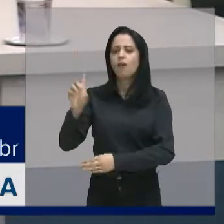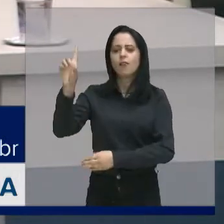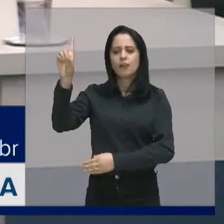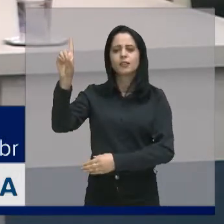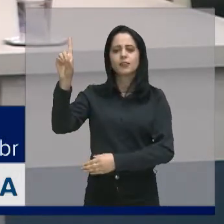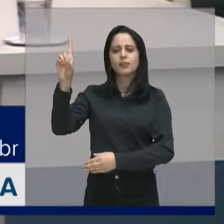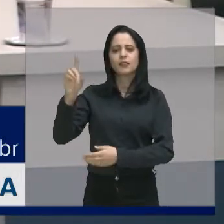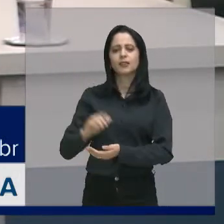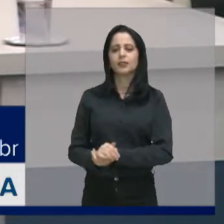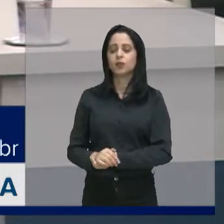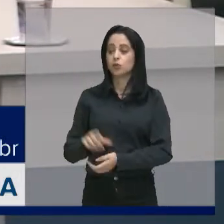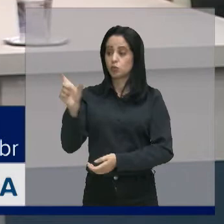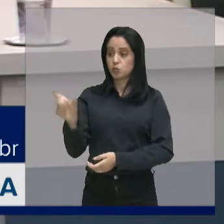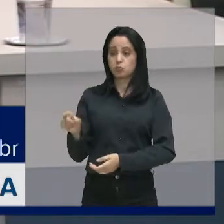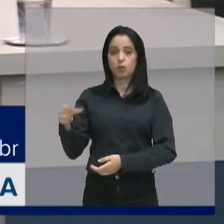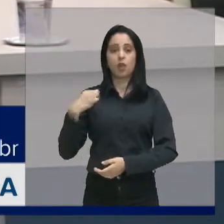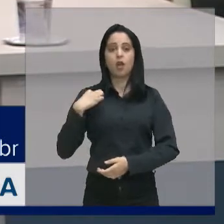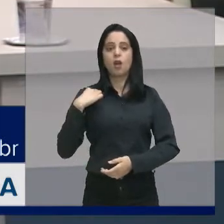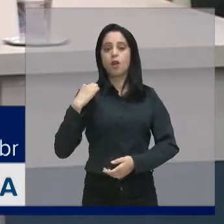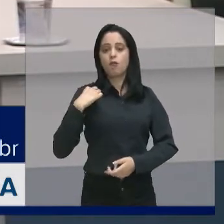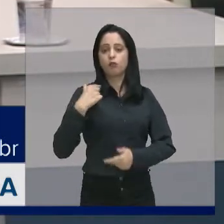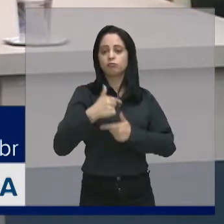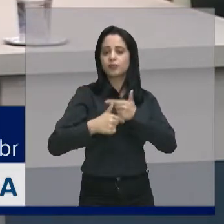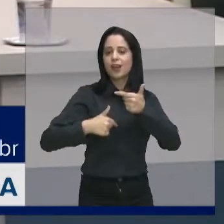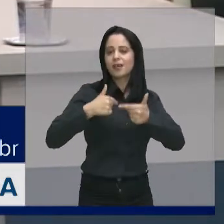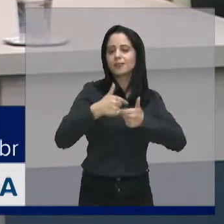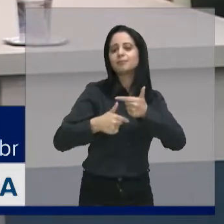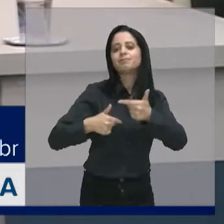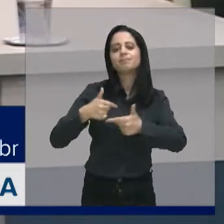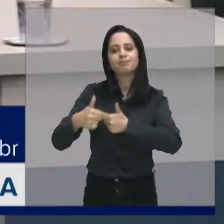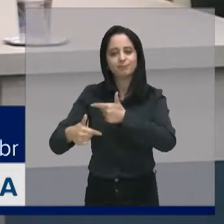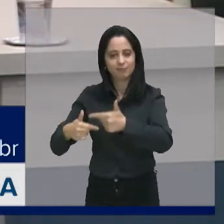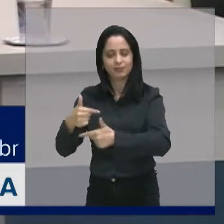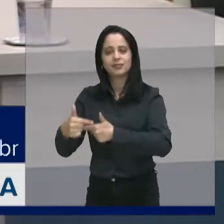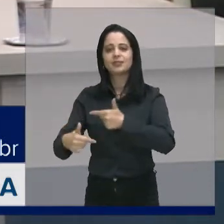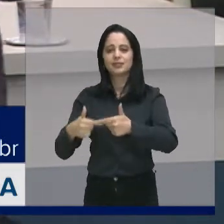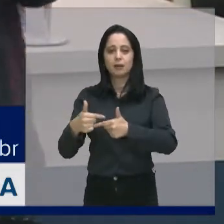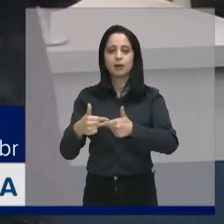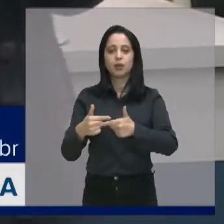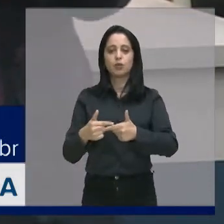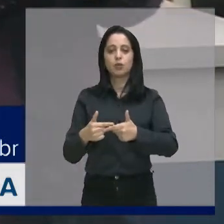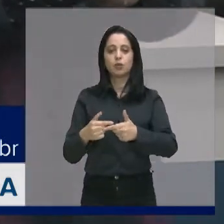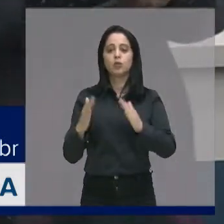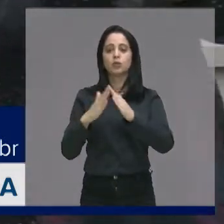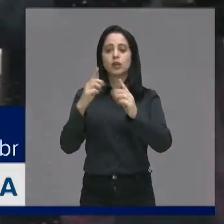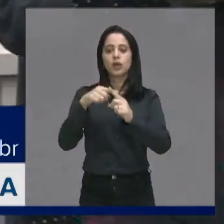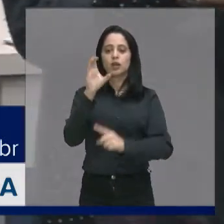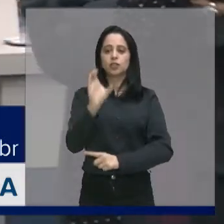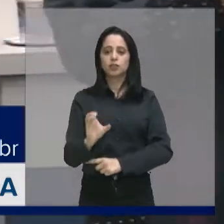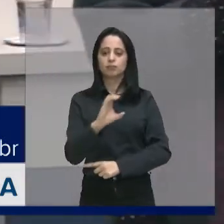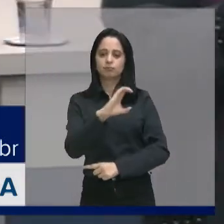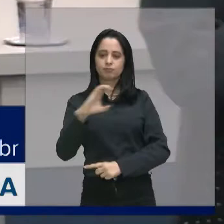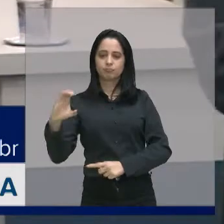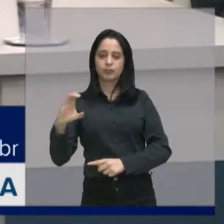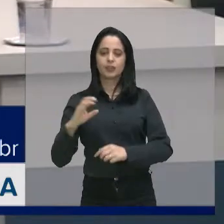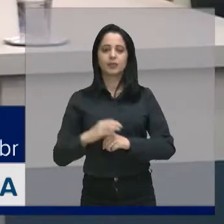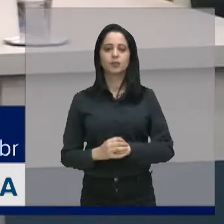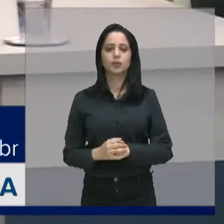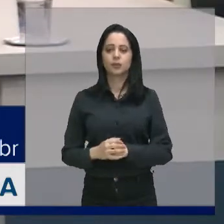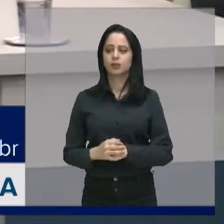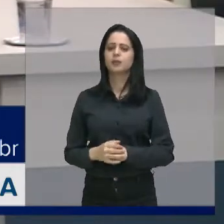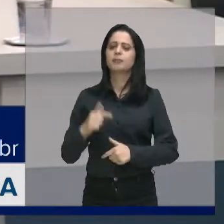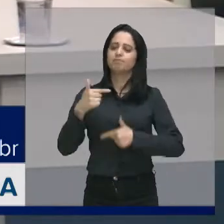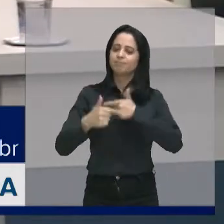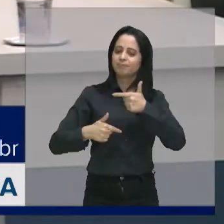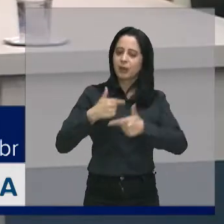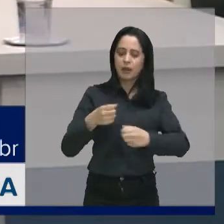que era. Foi voluntário da obra social Coração de Maria por quase 20 anos. Trabalhava na cozinha preparando